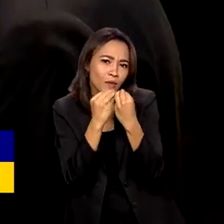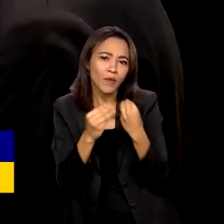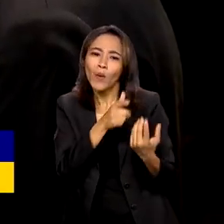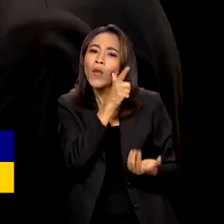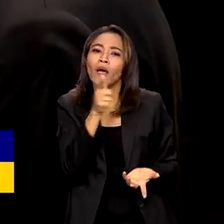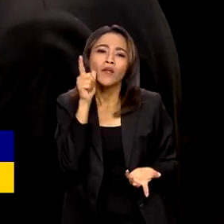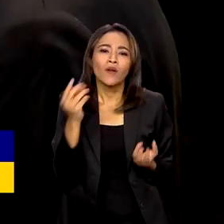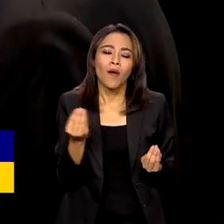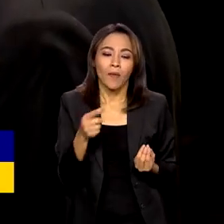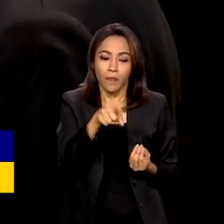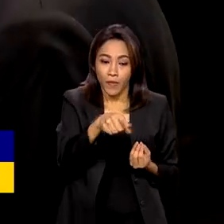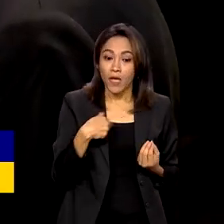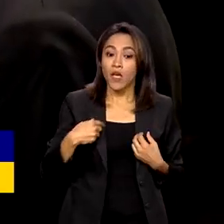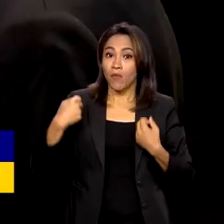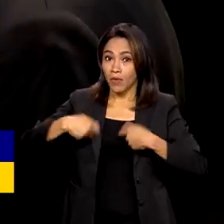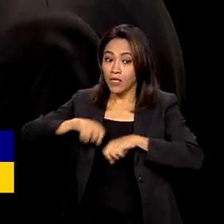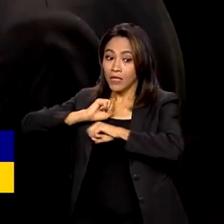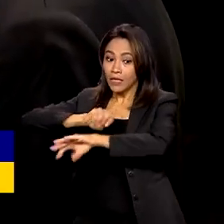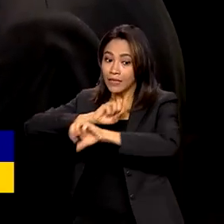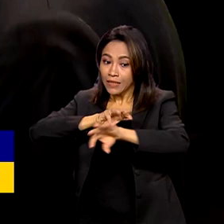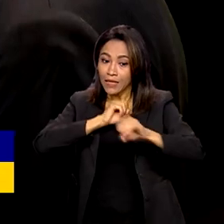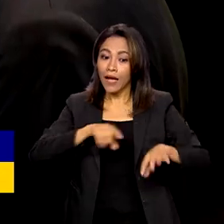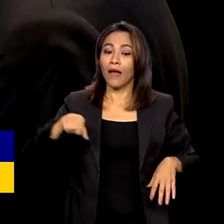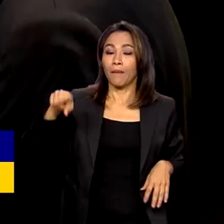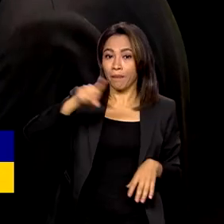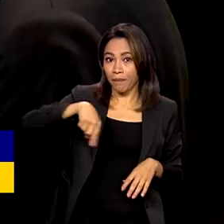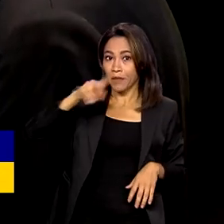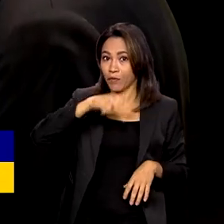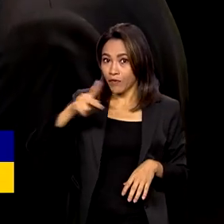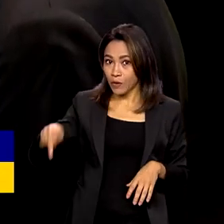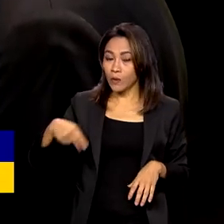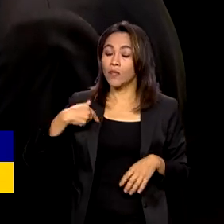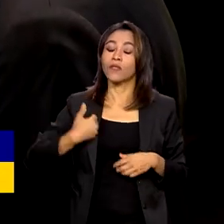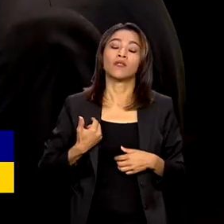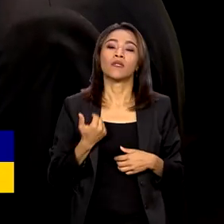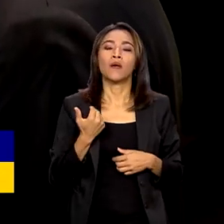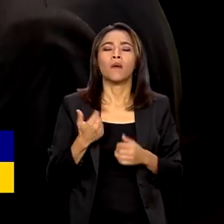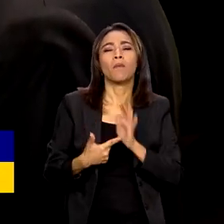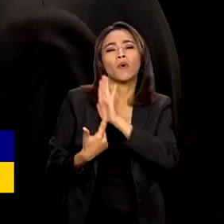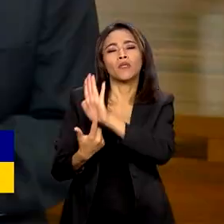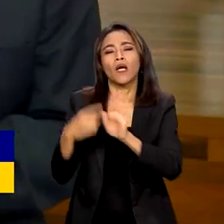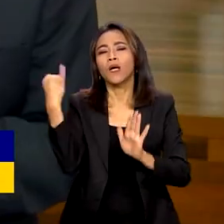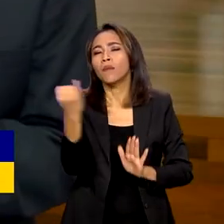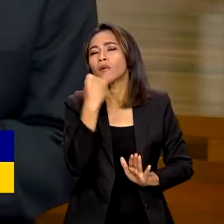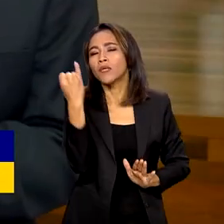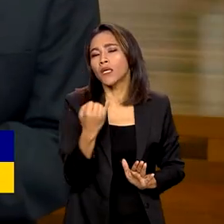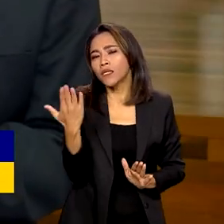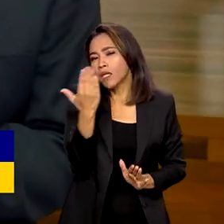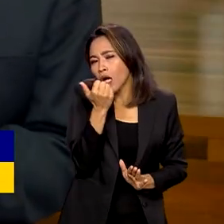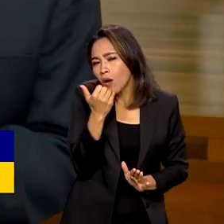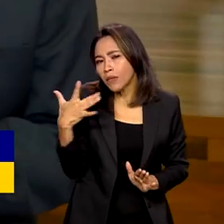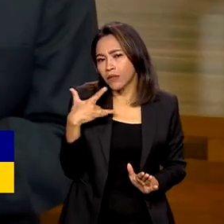receitas juntamente com as professoras de conhecer a importância da alimentação é saudável